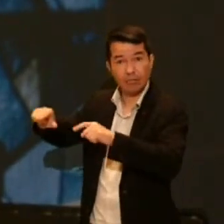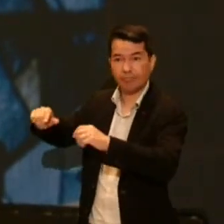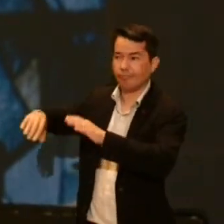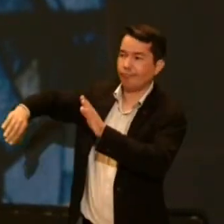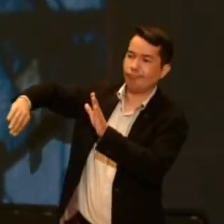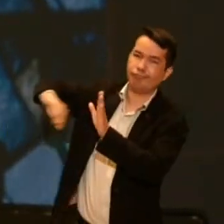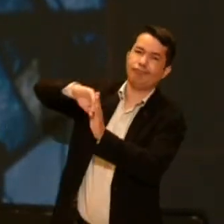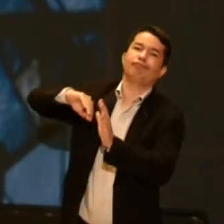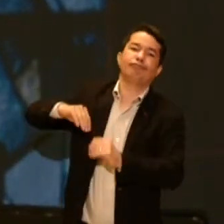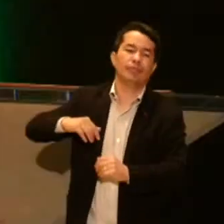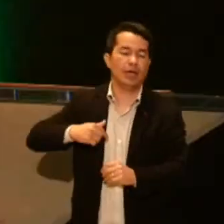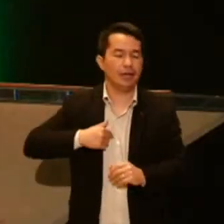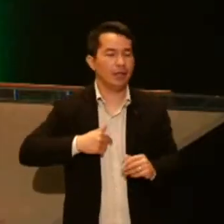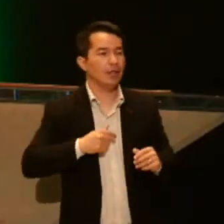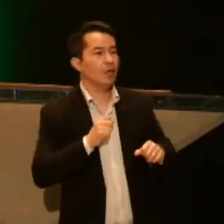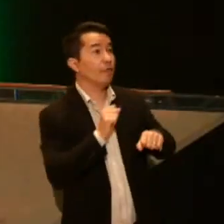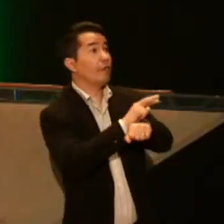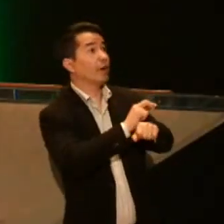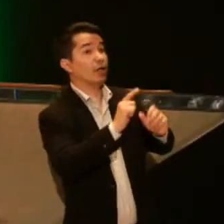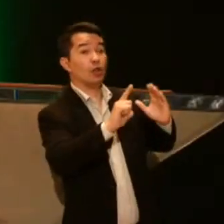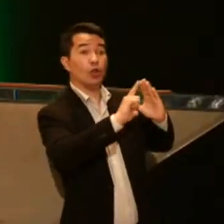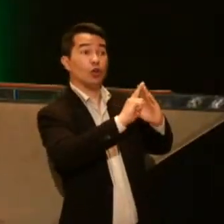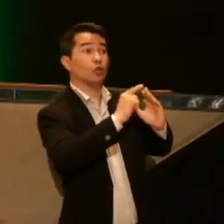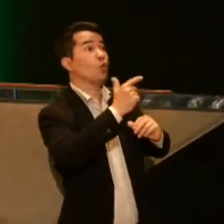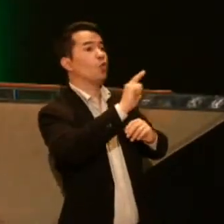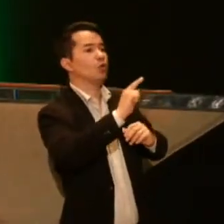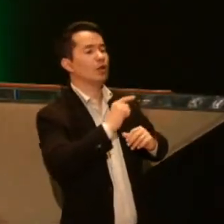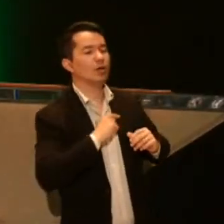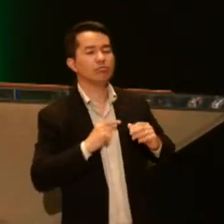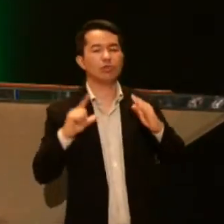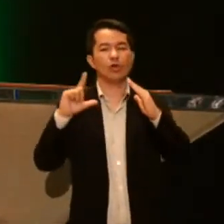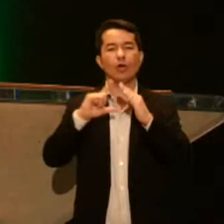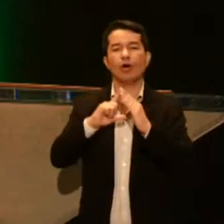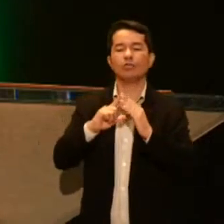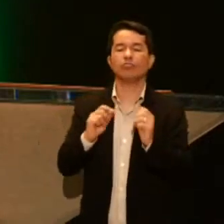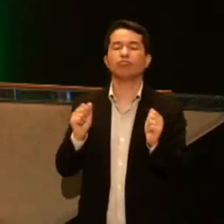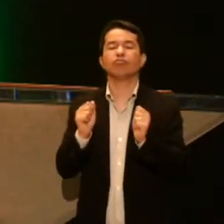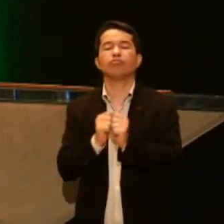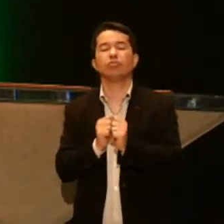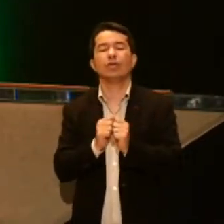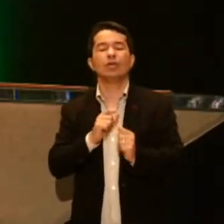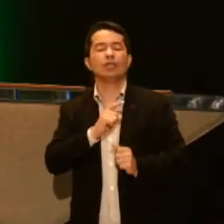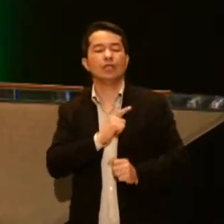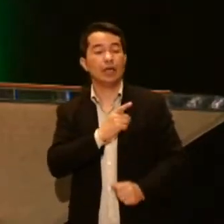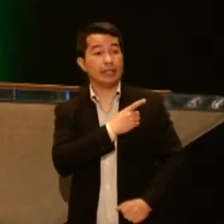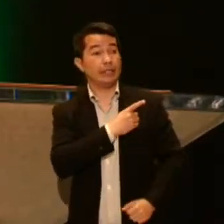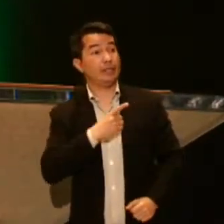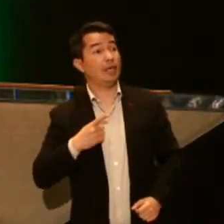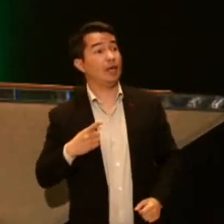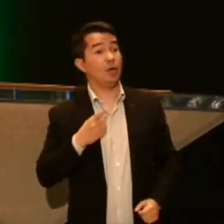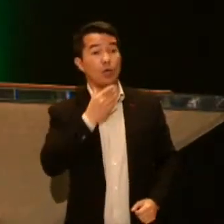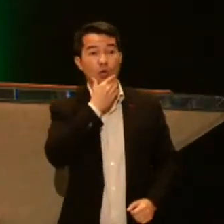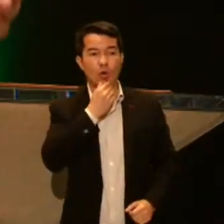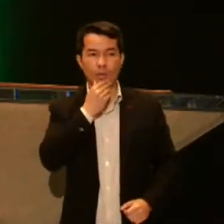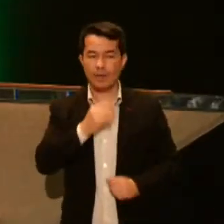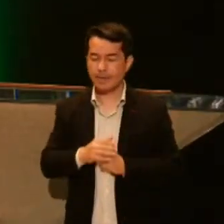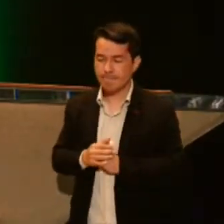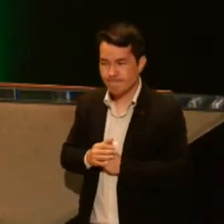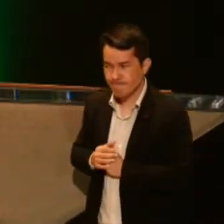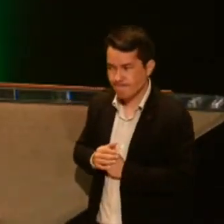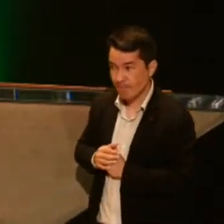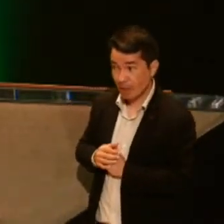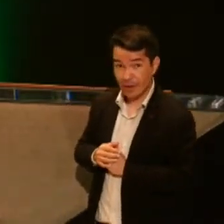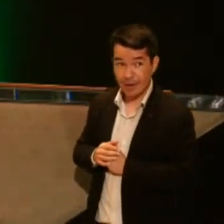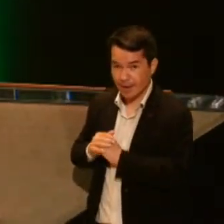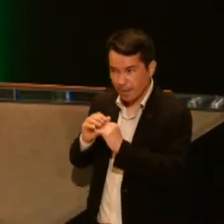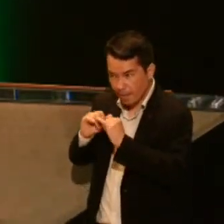outra empresa, e ali do lado dela tinha um diácono da nossa igreja. E aquele diácono começou a anunciar a palavra de